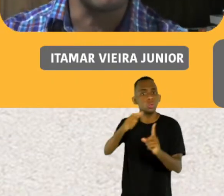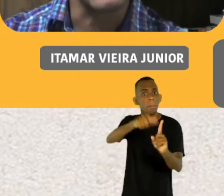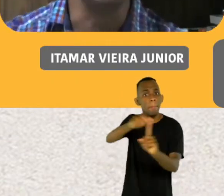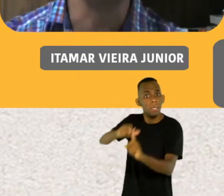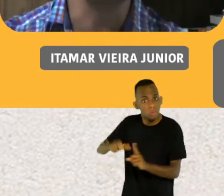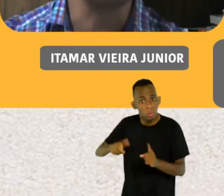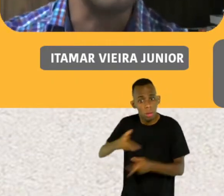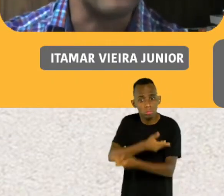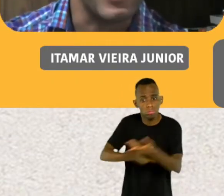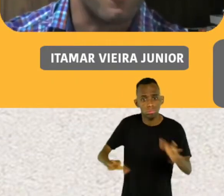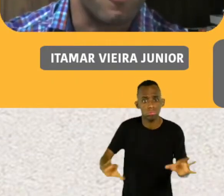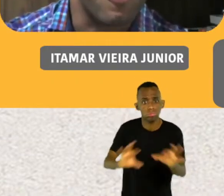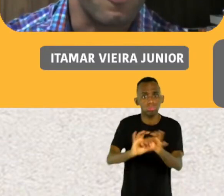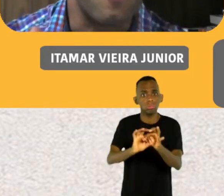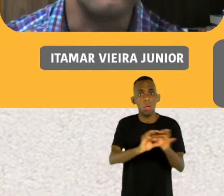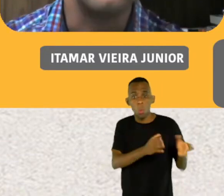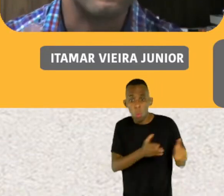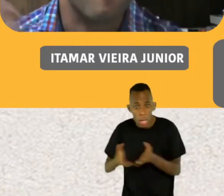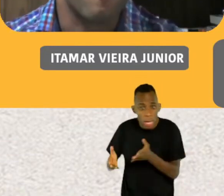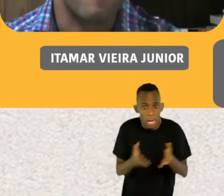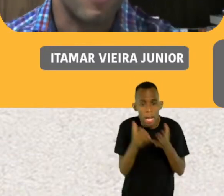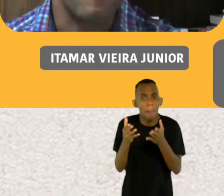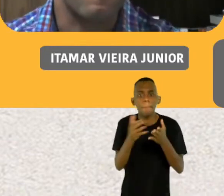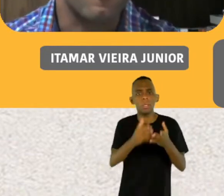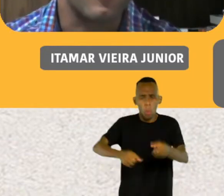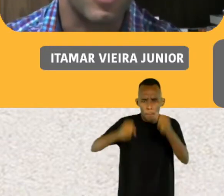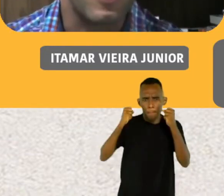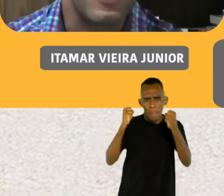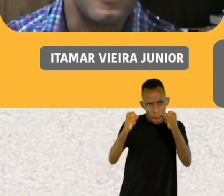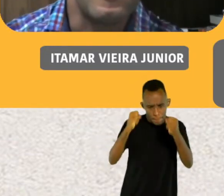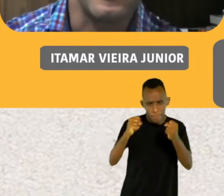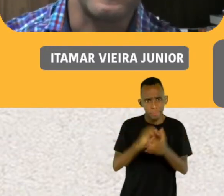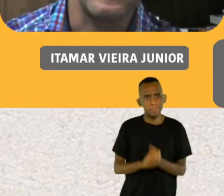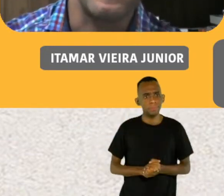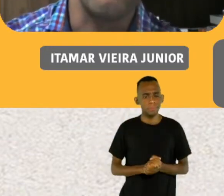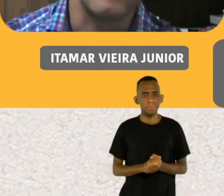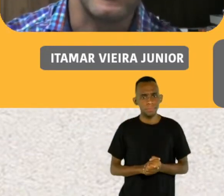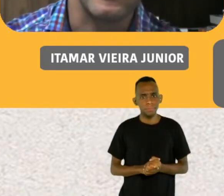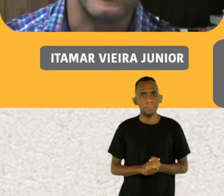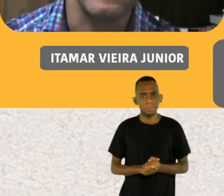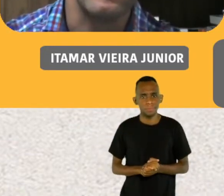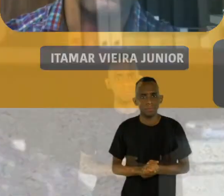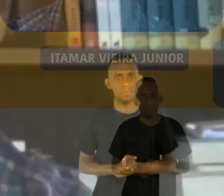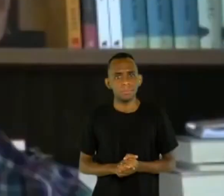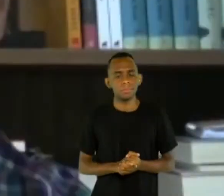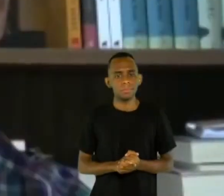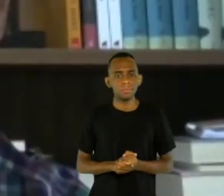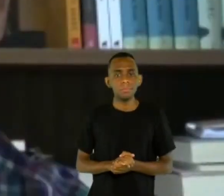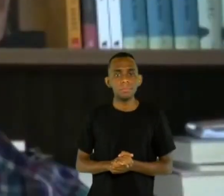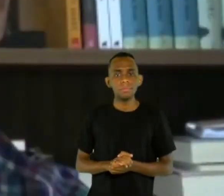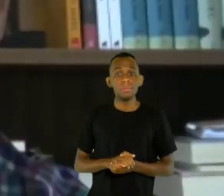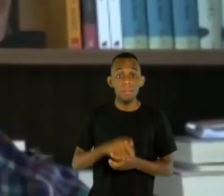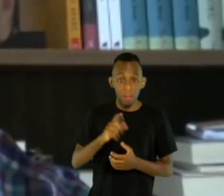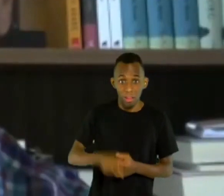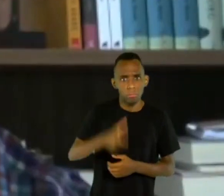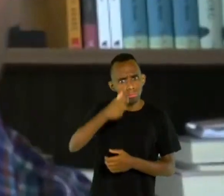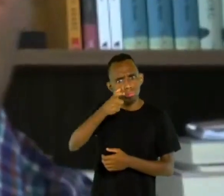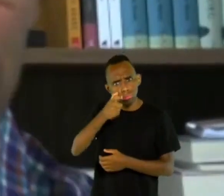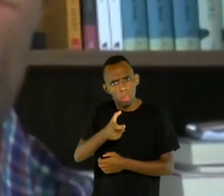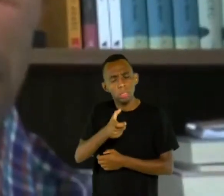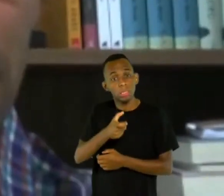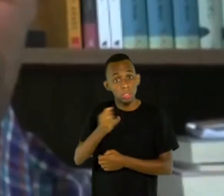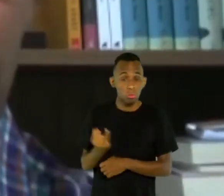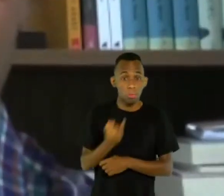um caminho do meio, como a própria monja prega, e isso é muito interessante. Eu